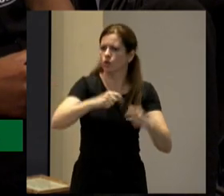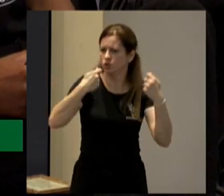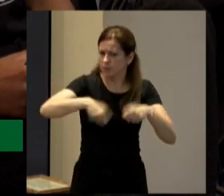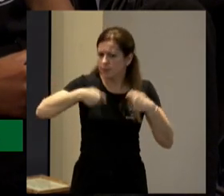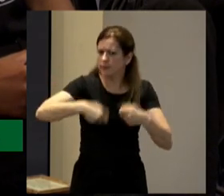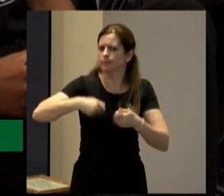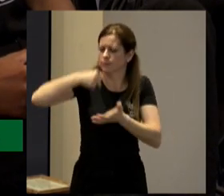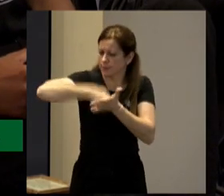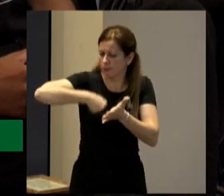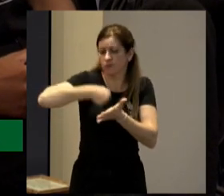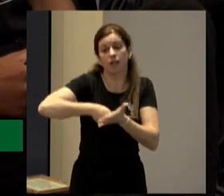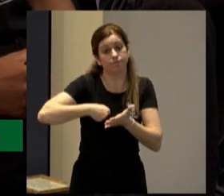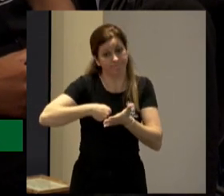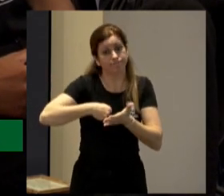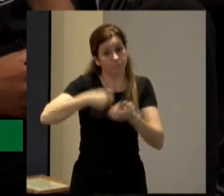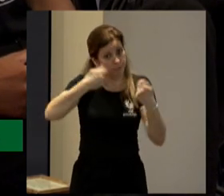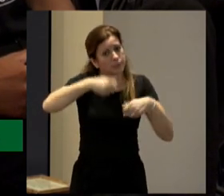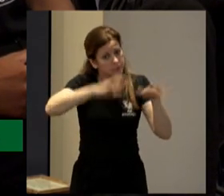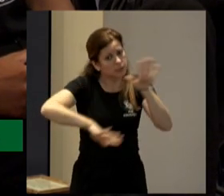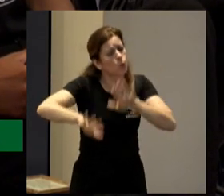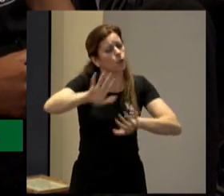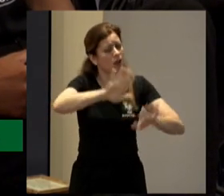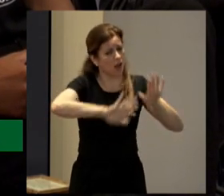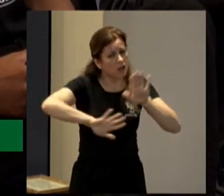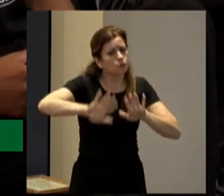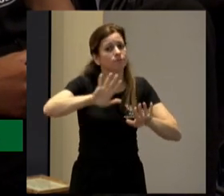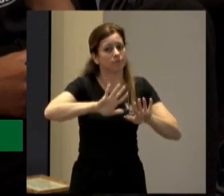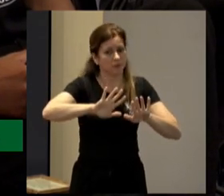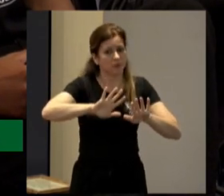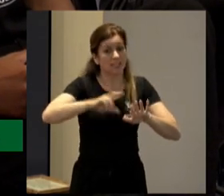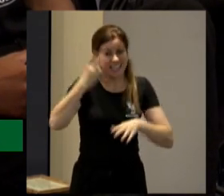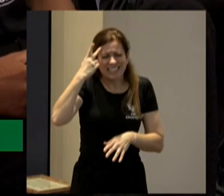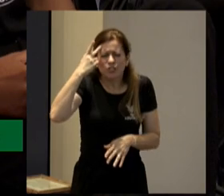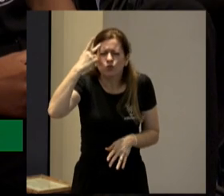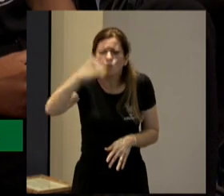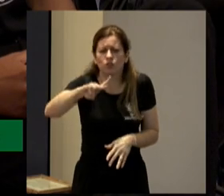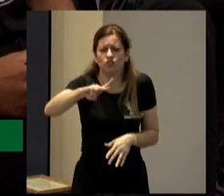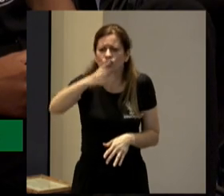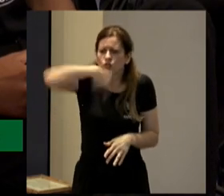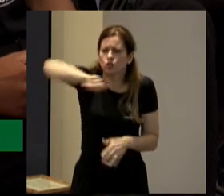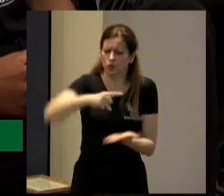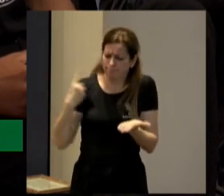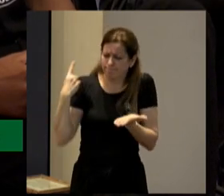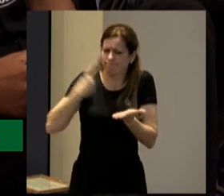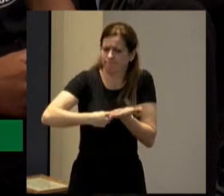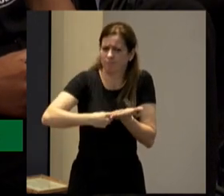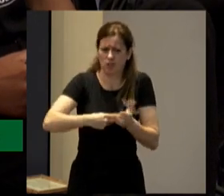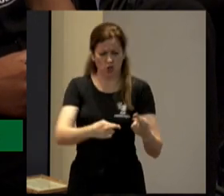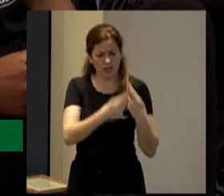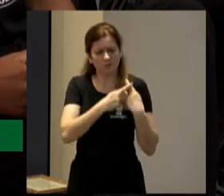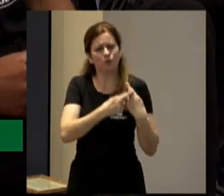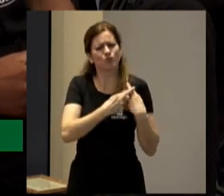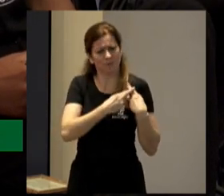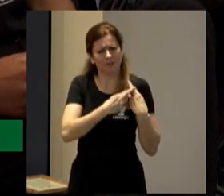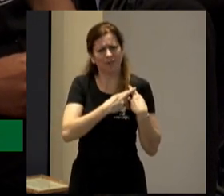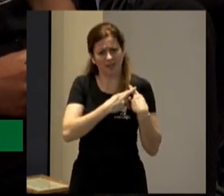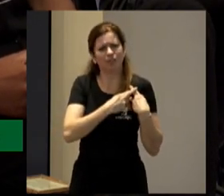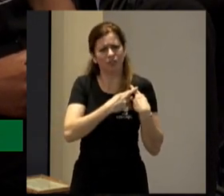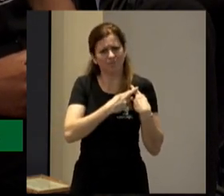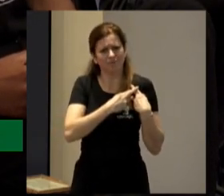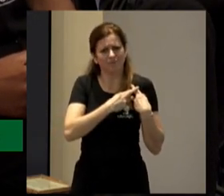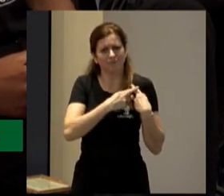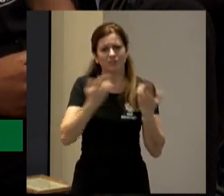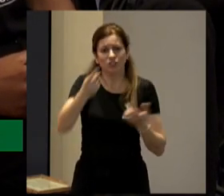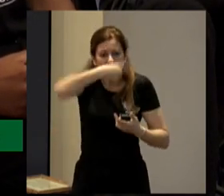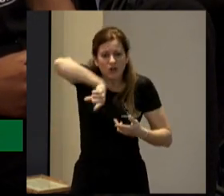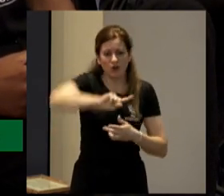fazendo errado. Então, eu desejo a todos nós dois dias de comprometimento, de responsabilidade, de inspiração,